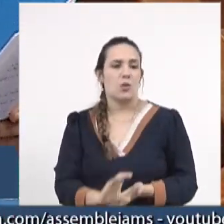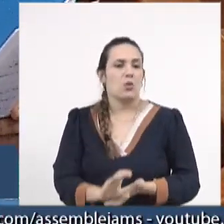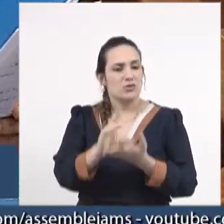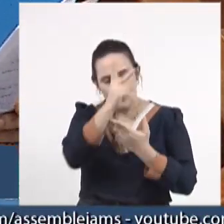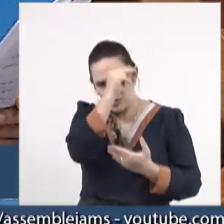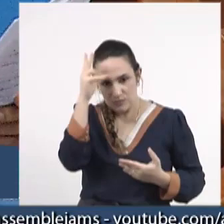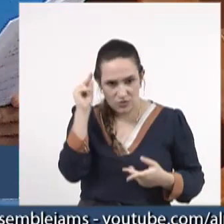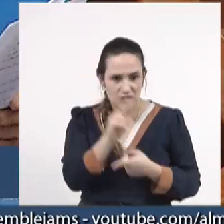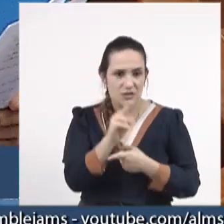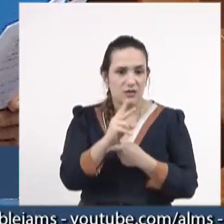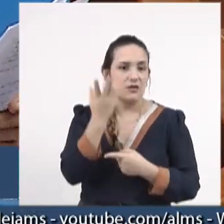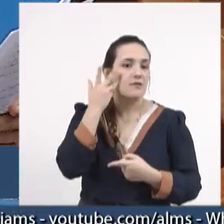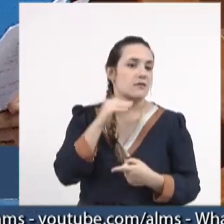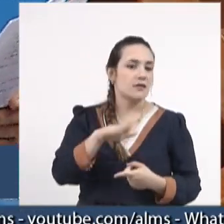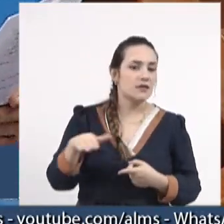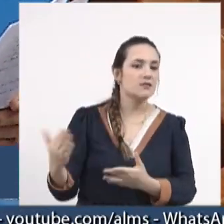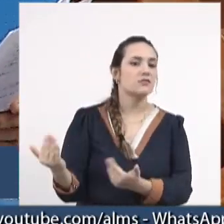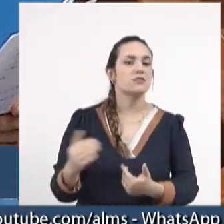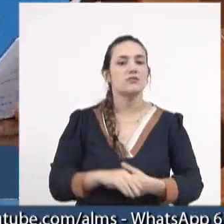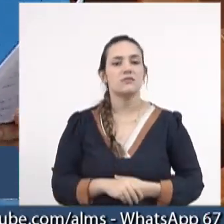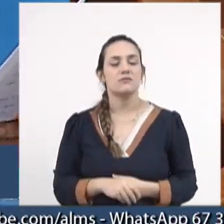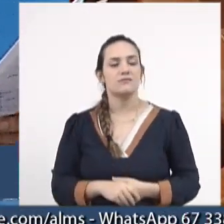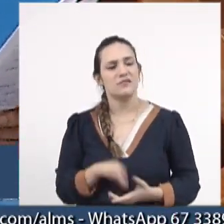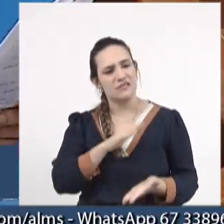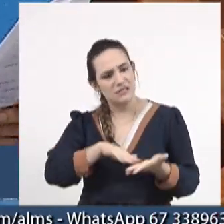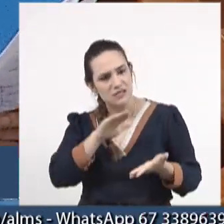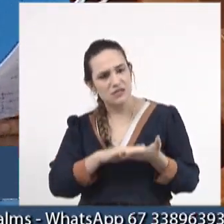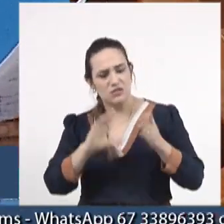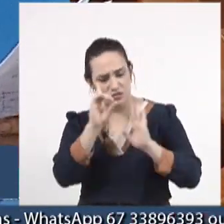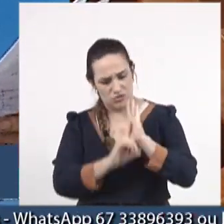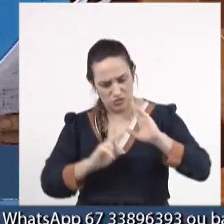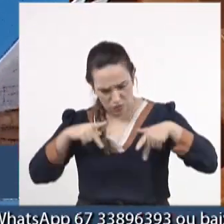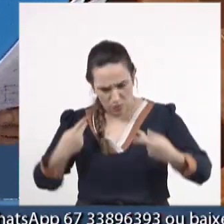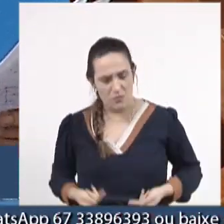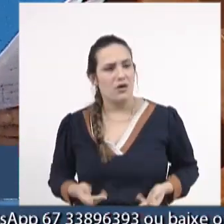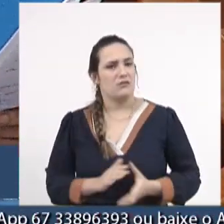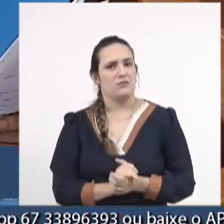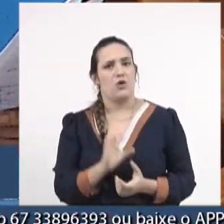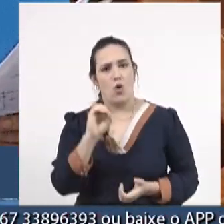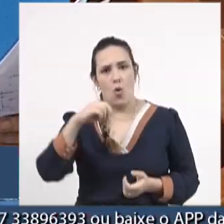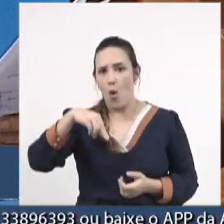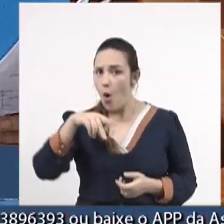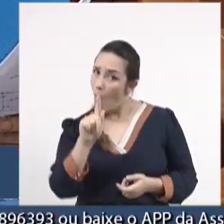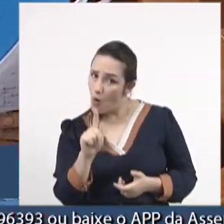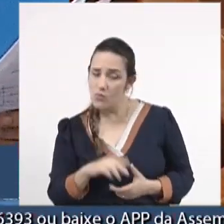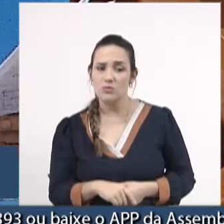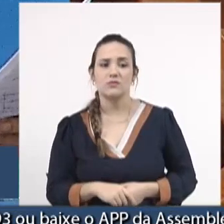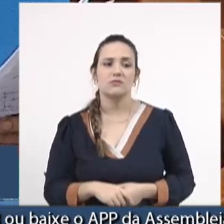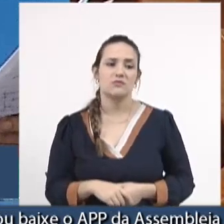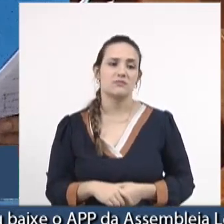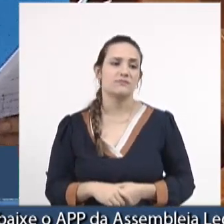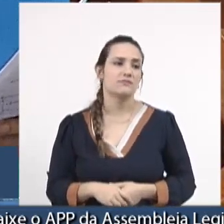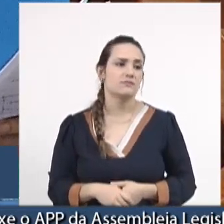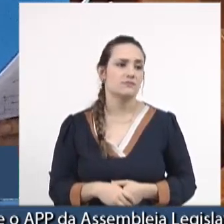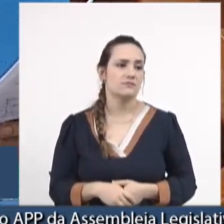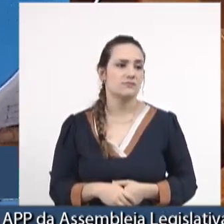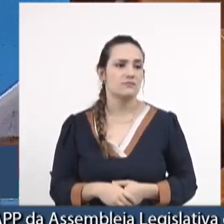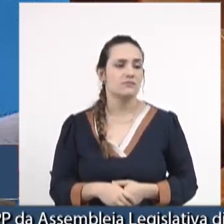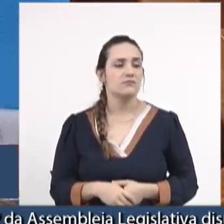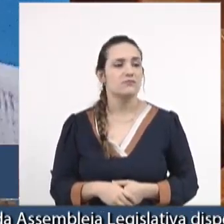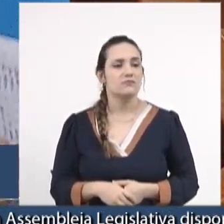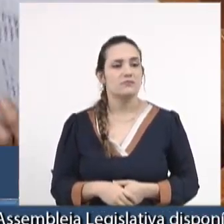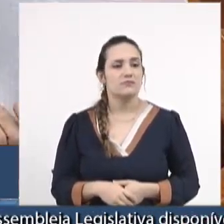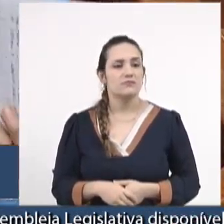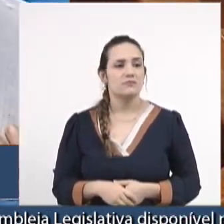Criança e Adolescente, as secretarias, né, de direitos humanos, as ONGs, que atendem nos contrapontos das crianças na